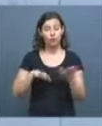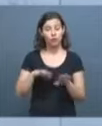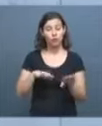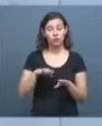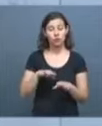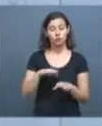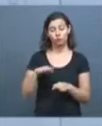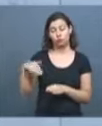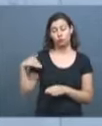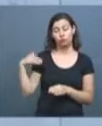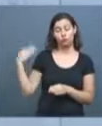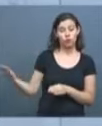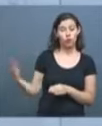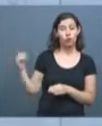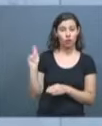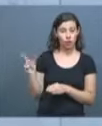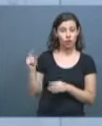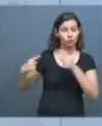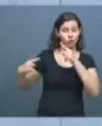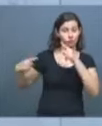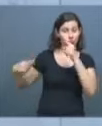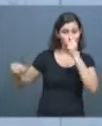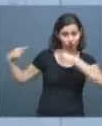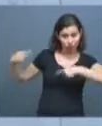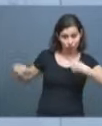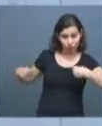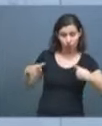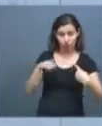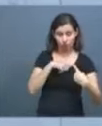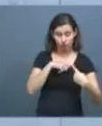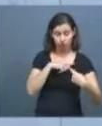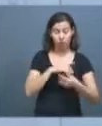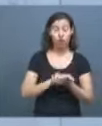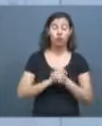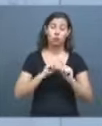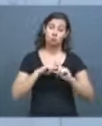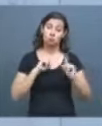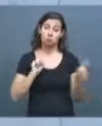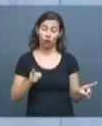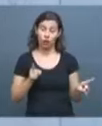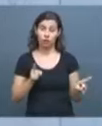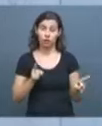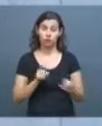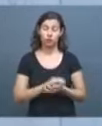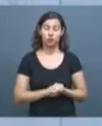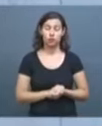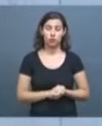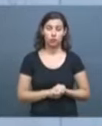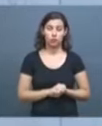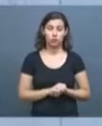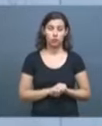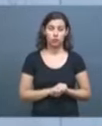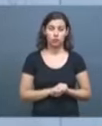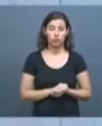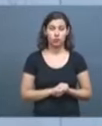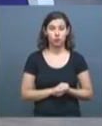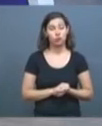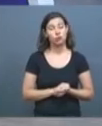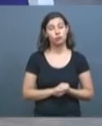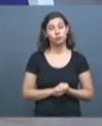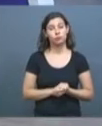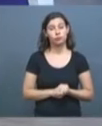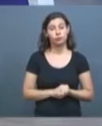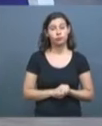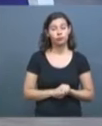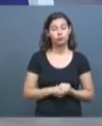é um concorrente? Sim, ele é um concorrente. Mas você não pode, vamos dizer,